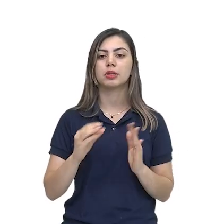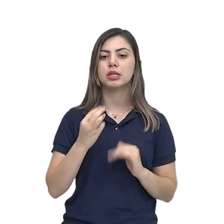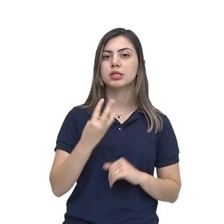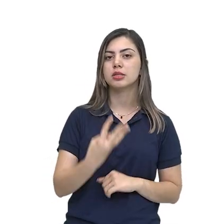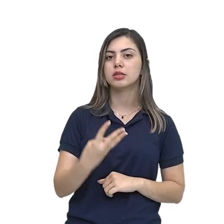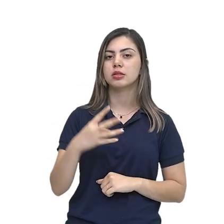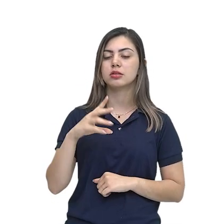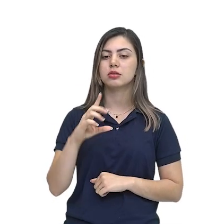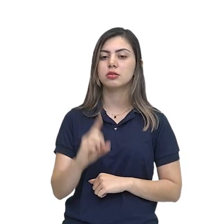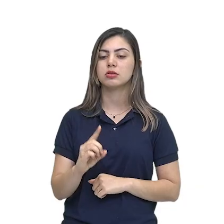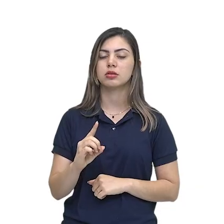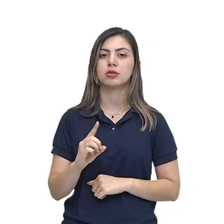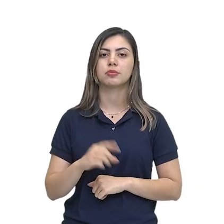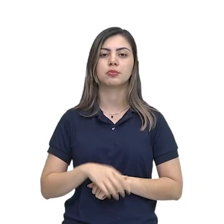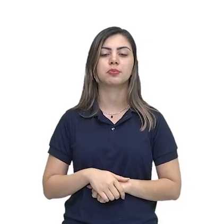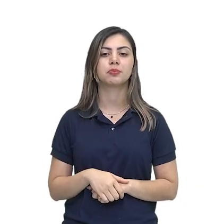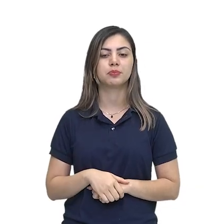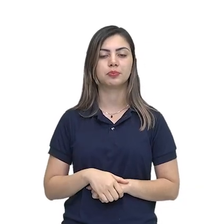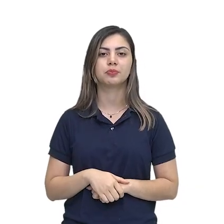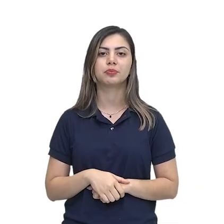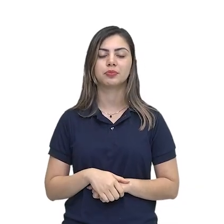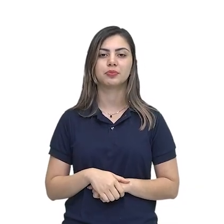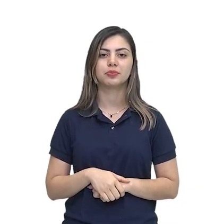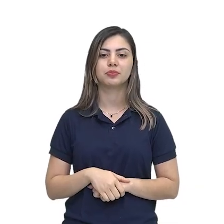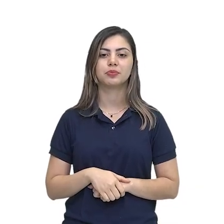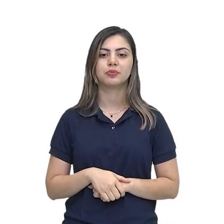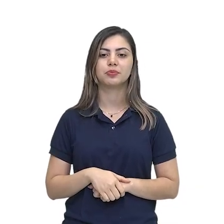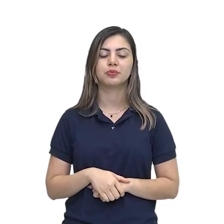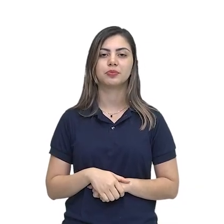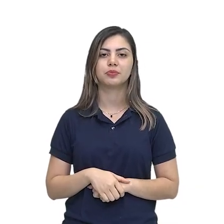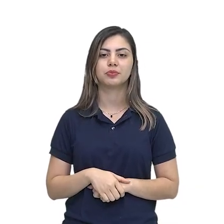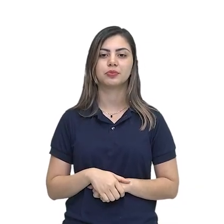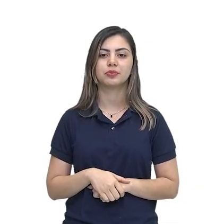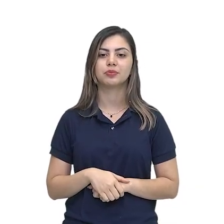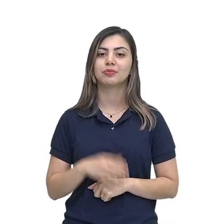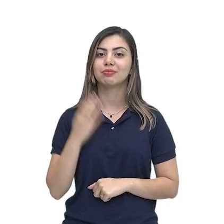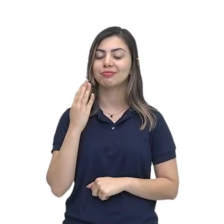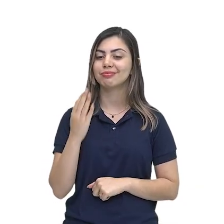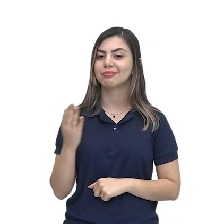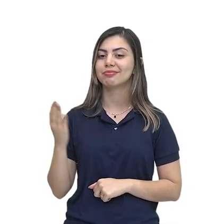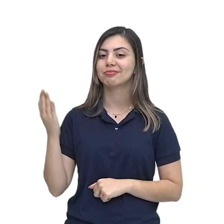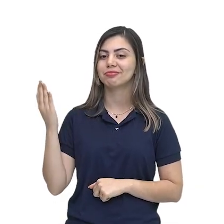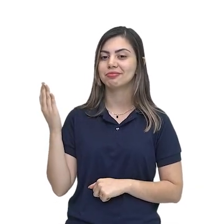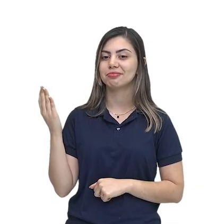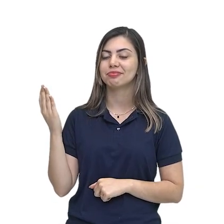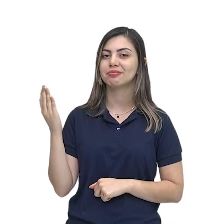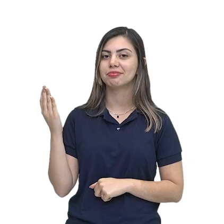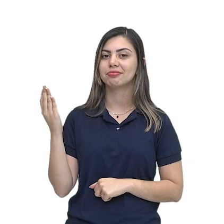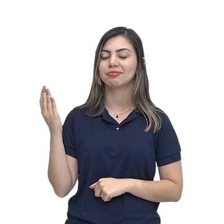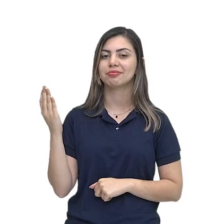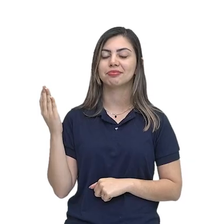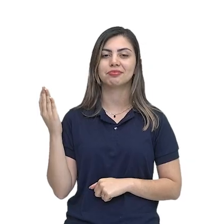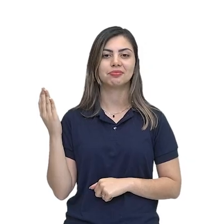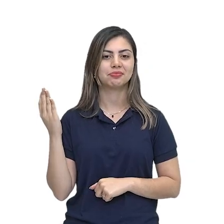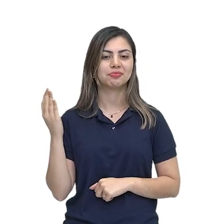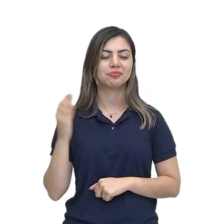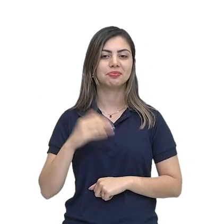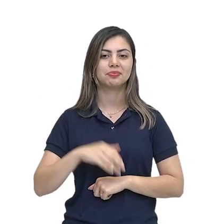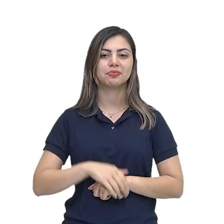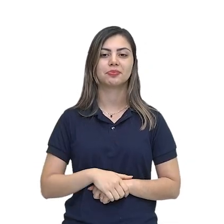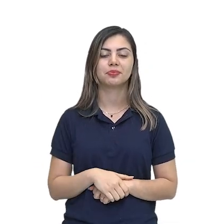dessa forma que você vai e faz o teu cubo. Está aqui ele, ó. Beleza?